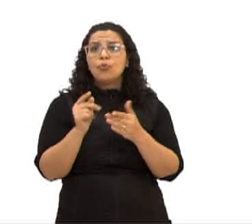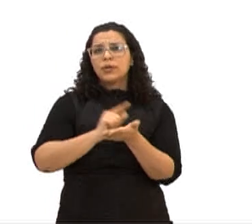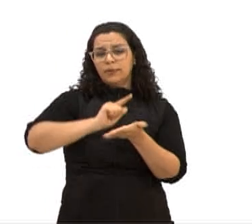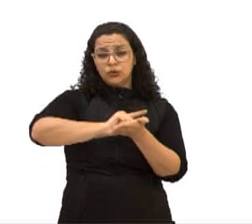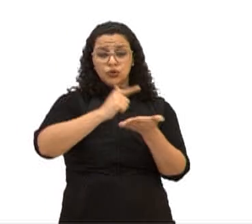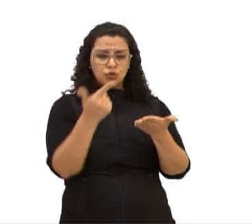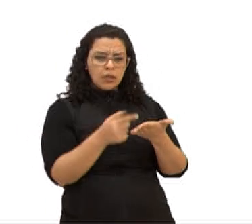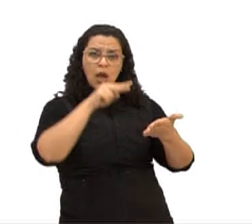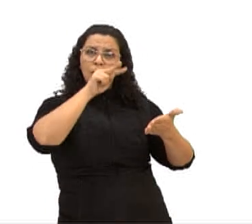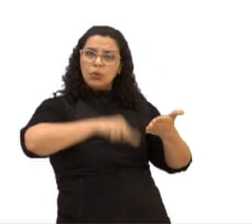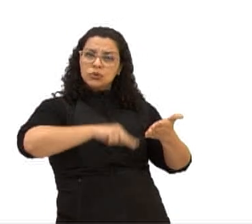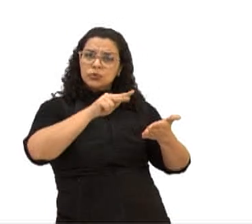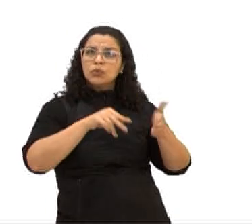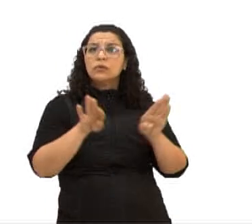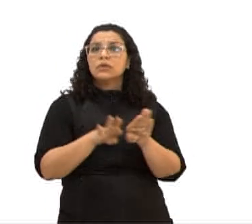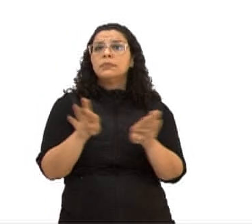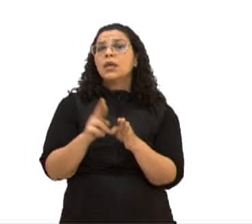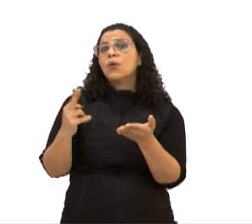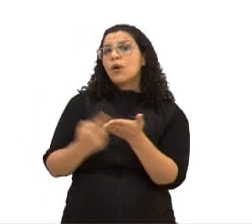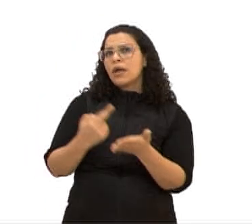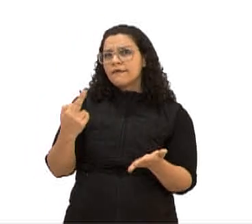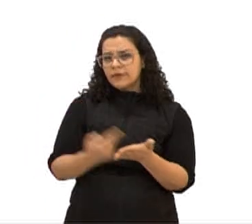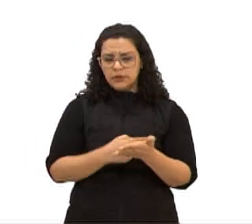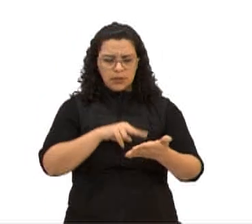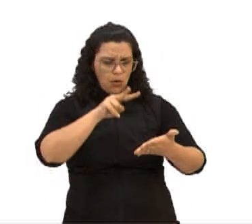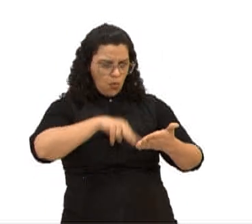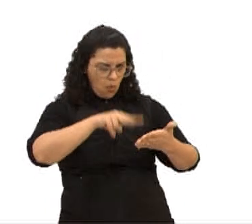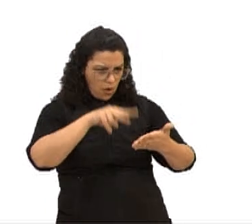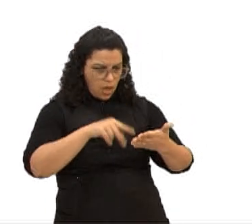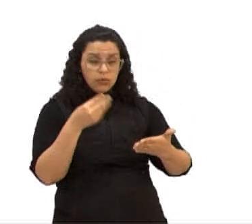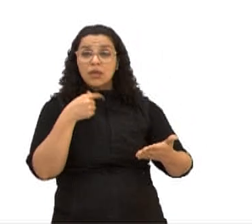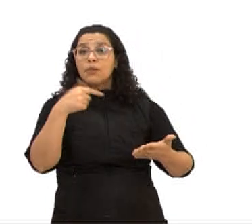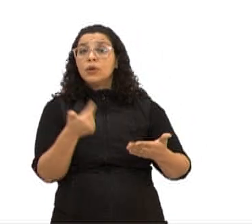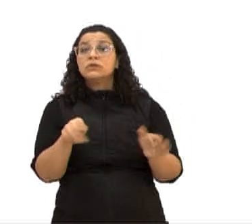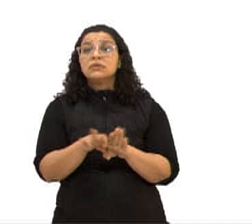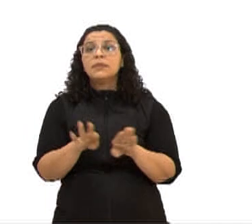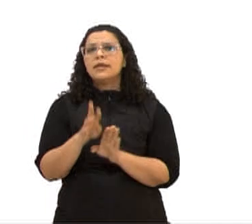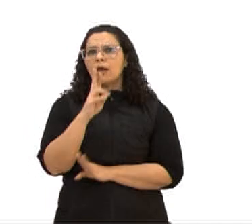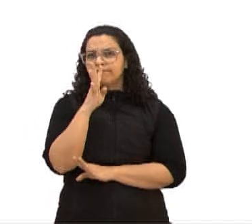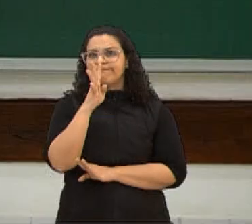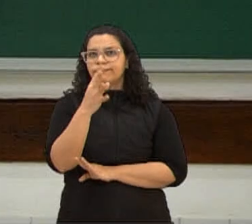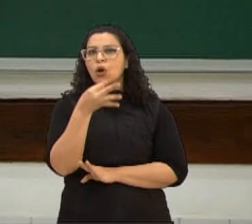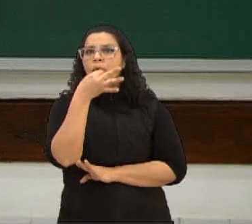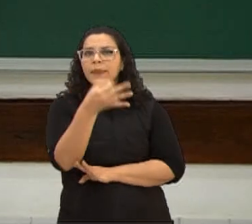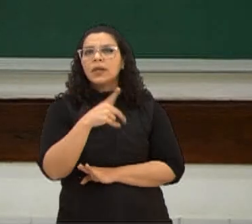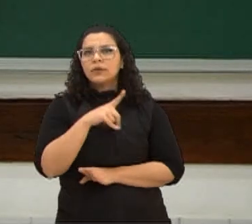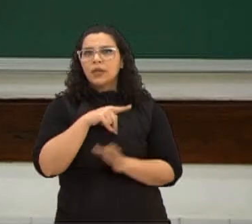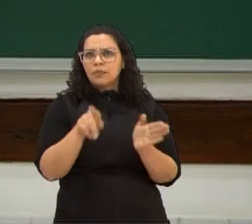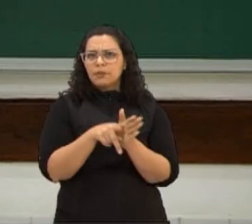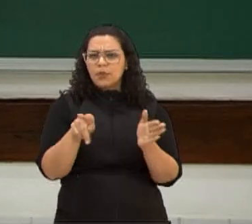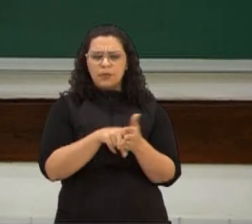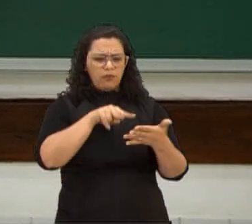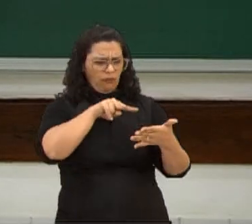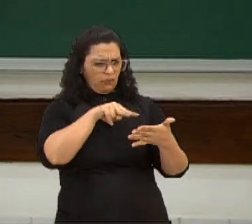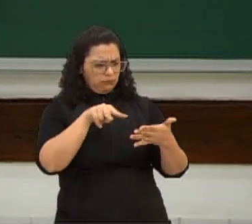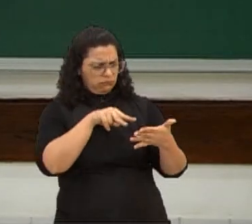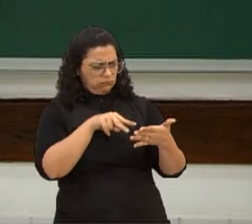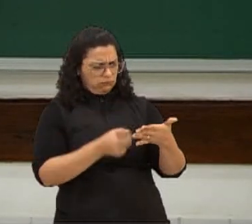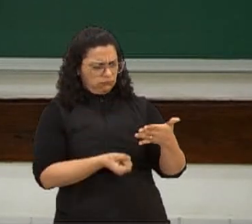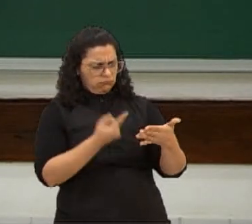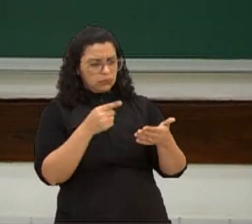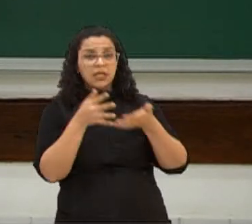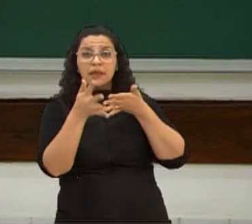de um jornal ou de uma revista. Então, o leitor olhou ali essa notícia, essa reportagem ou